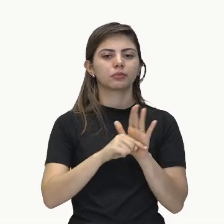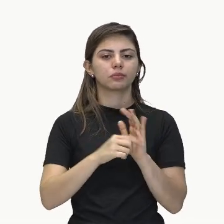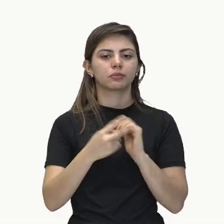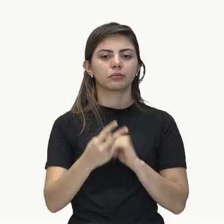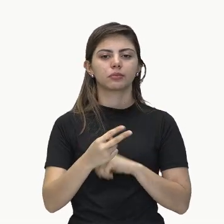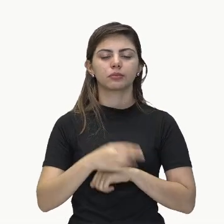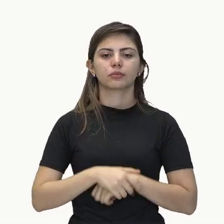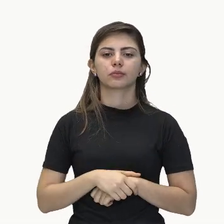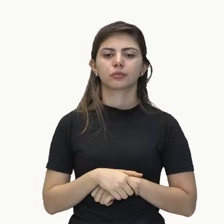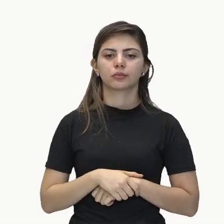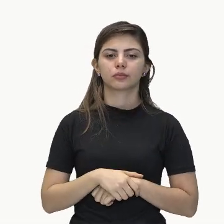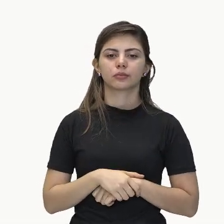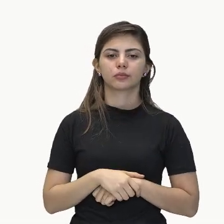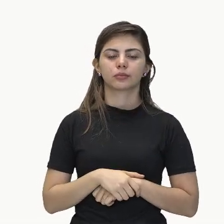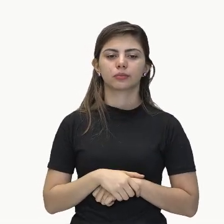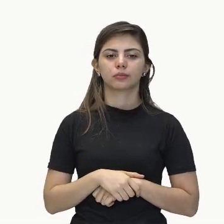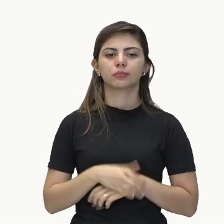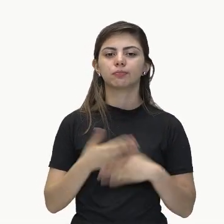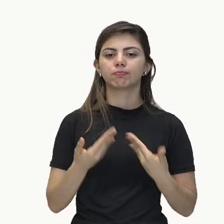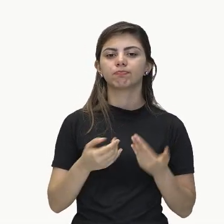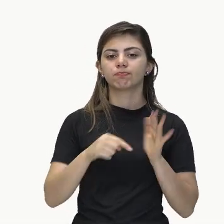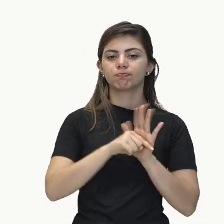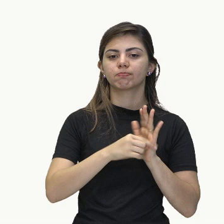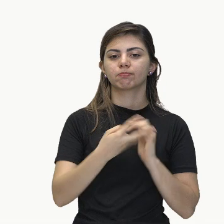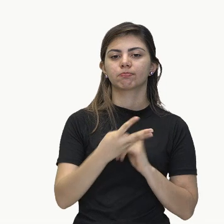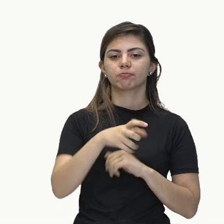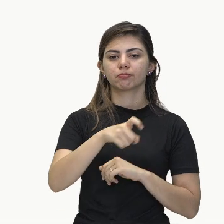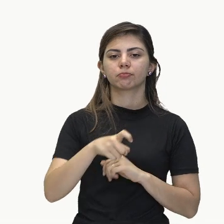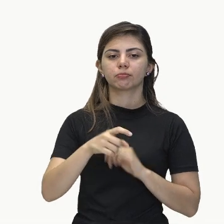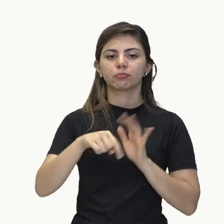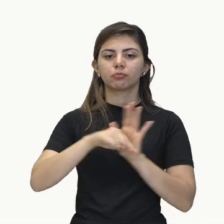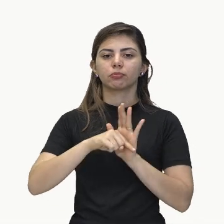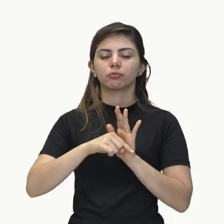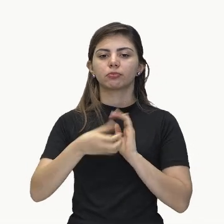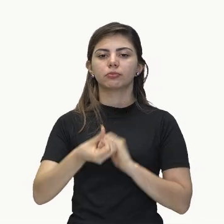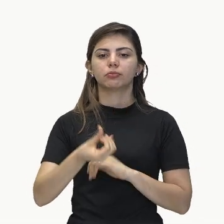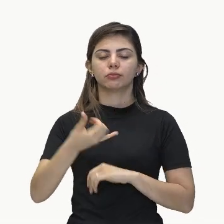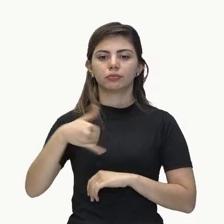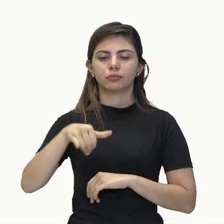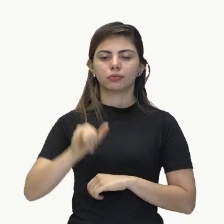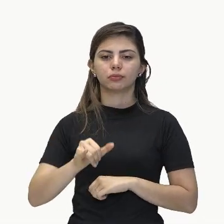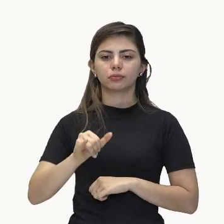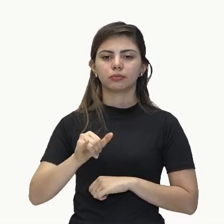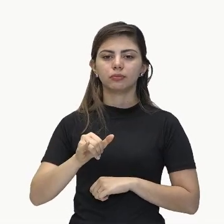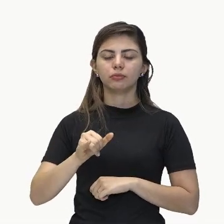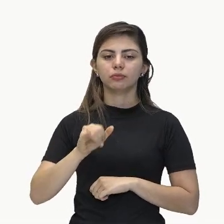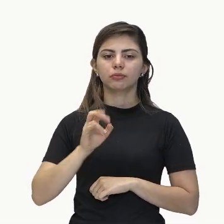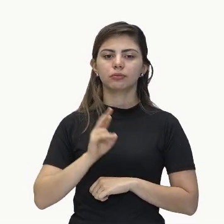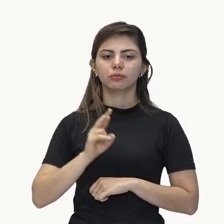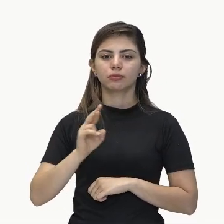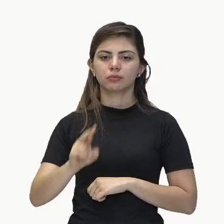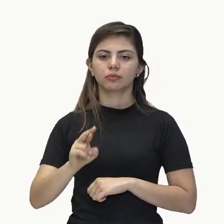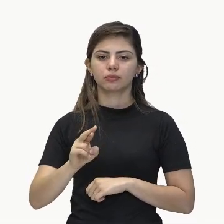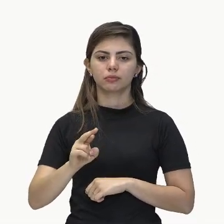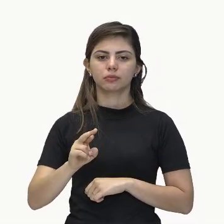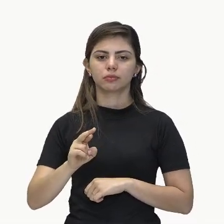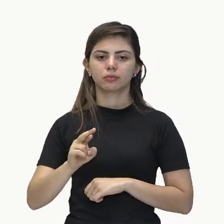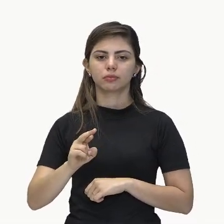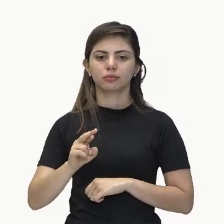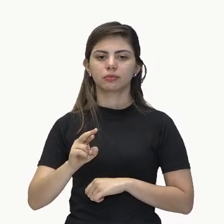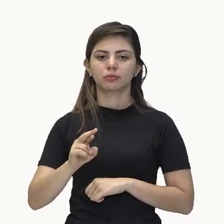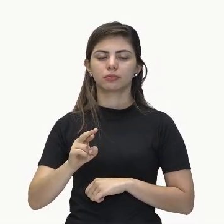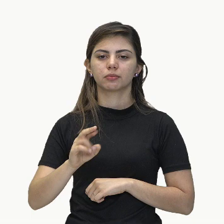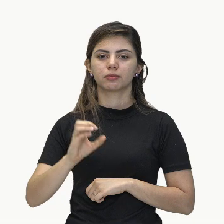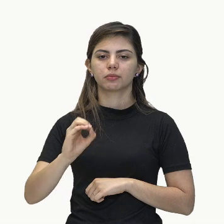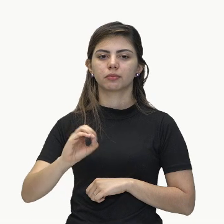4x, né? Menos 6y. E aí, aqui é menos com menos, vai dar